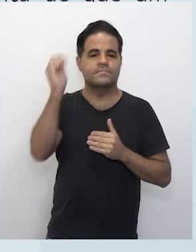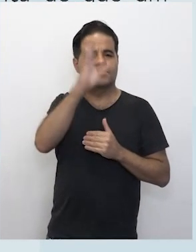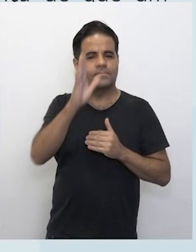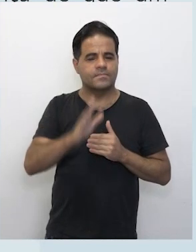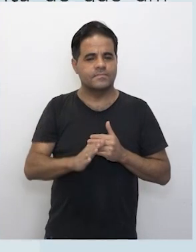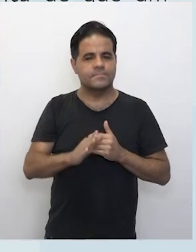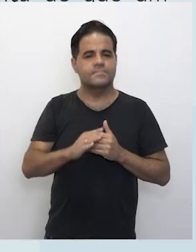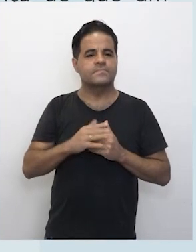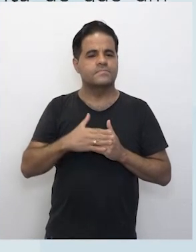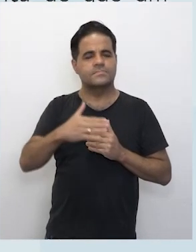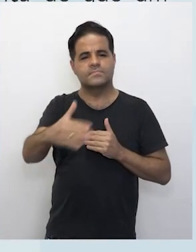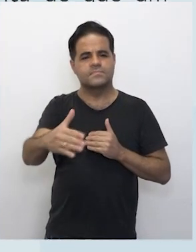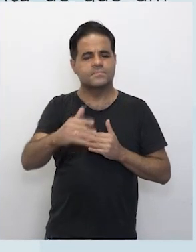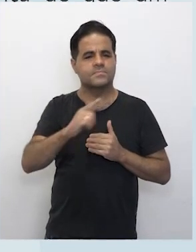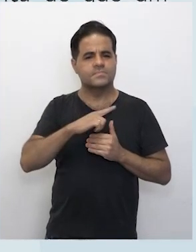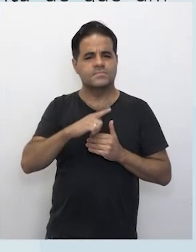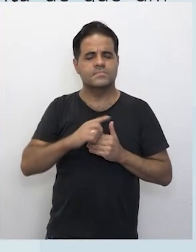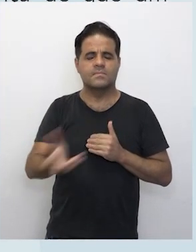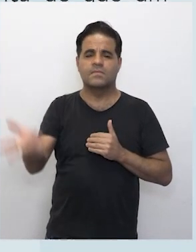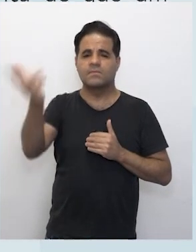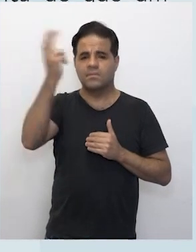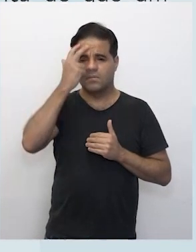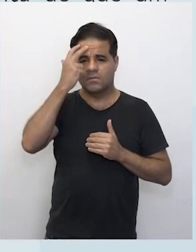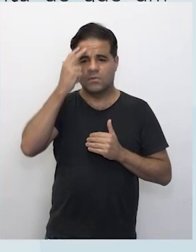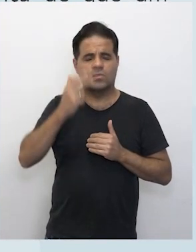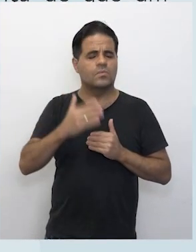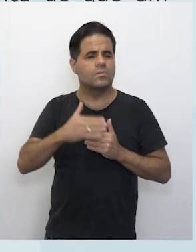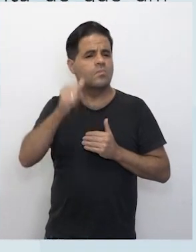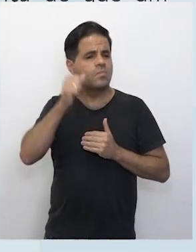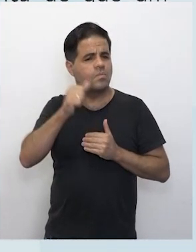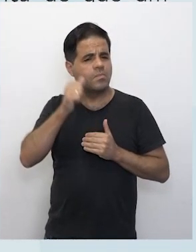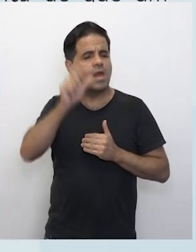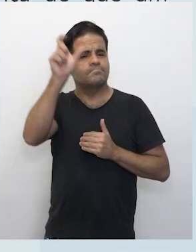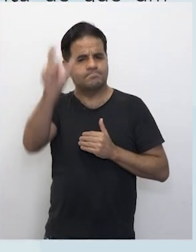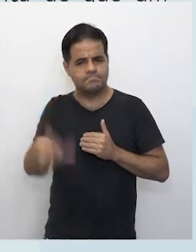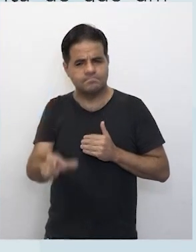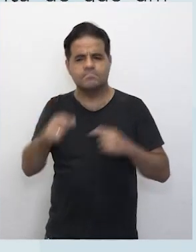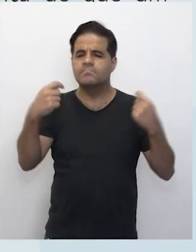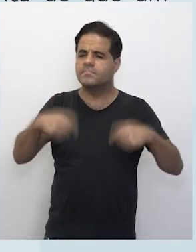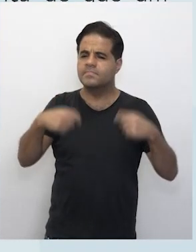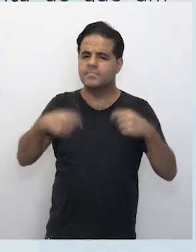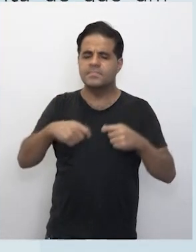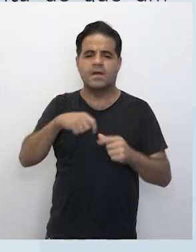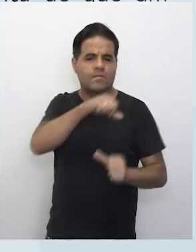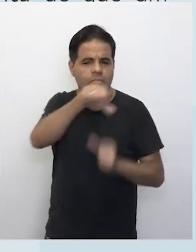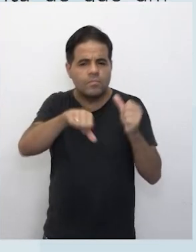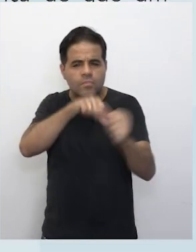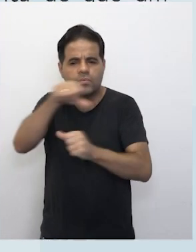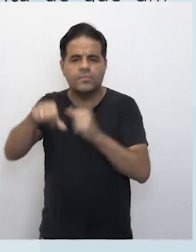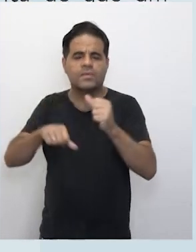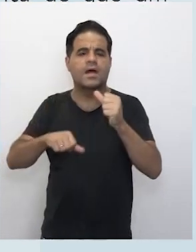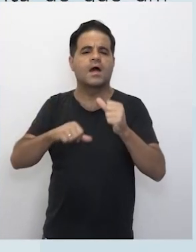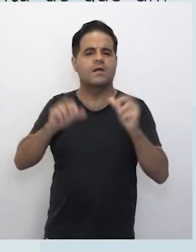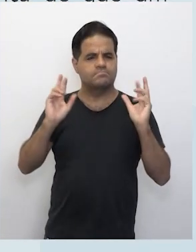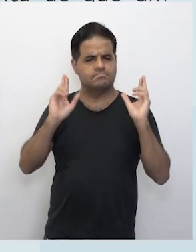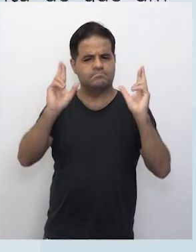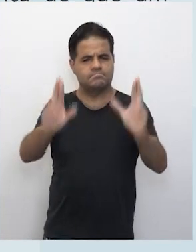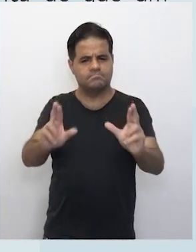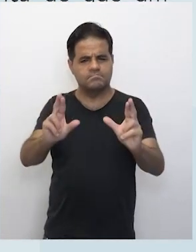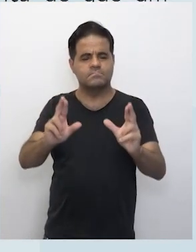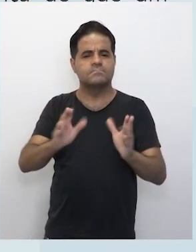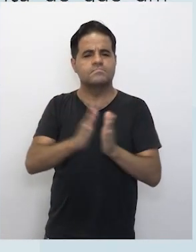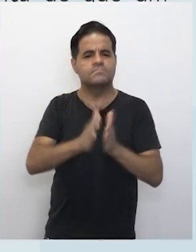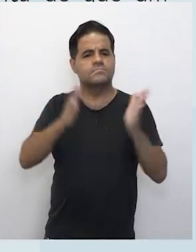Brasil, durante um tempo, se tinha essa cultura de que uma mulher precisava restaurar a sua honra,